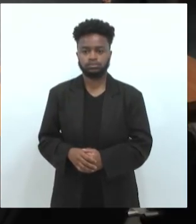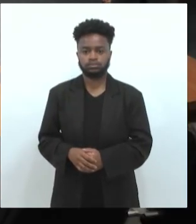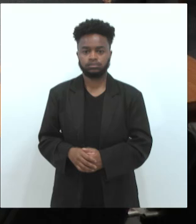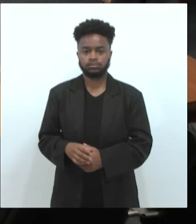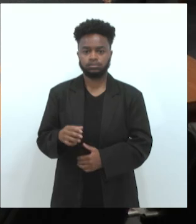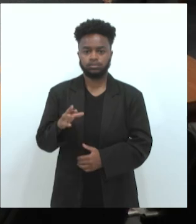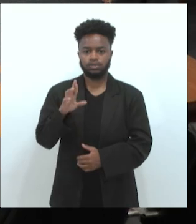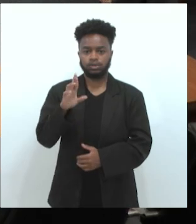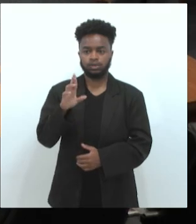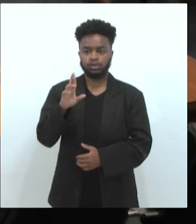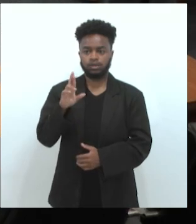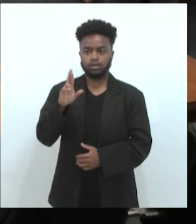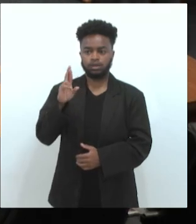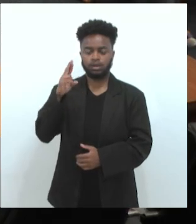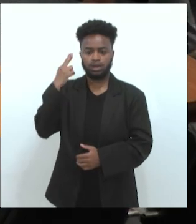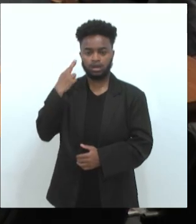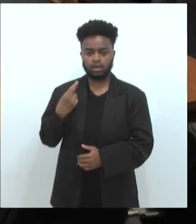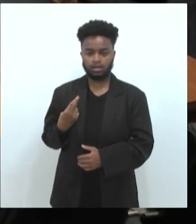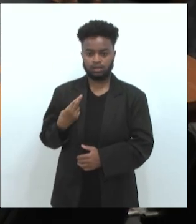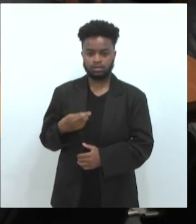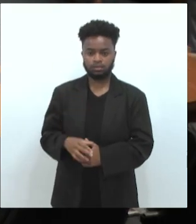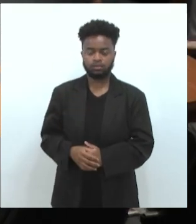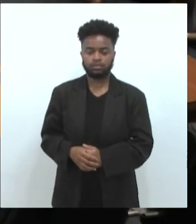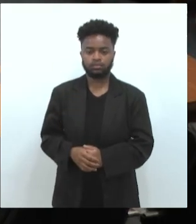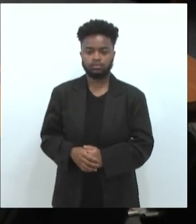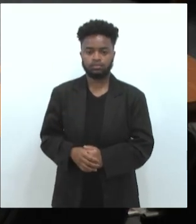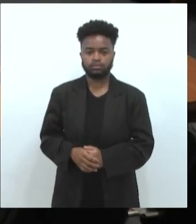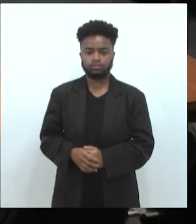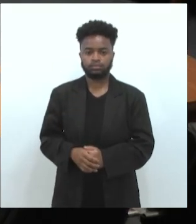Deputada Renata Souza.